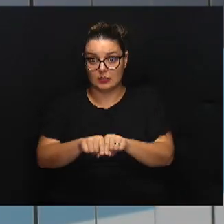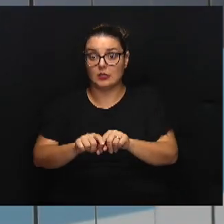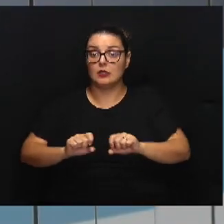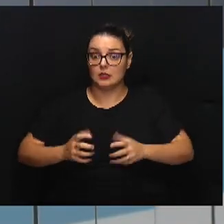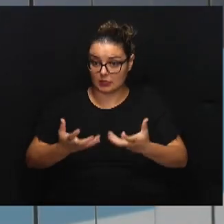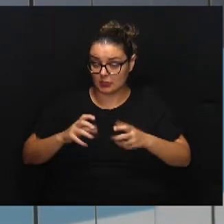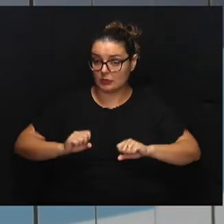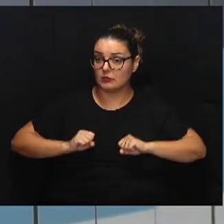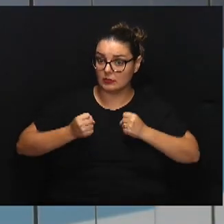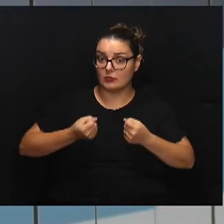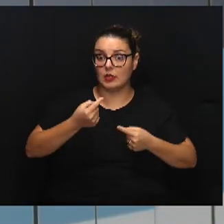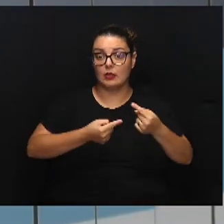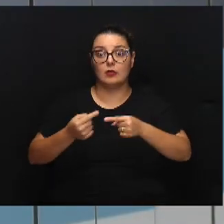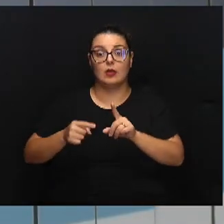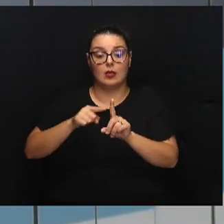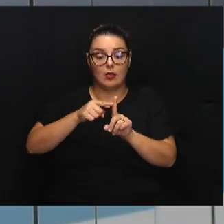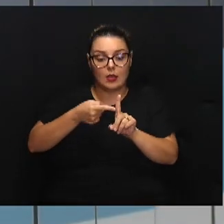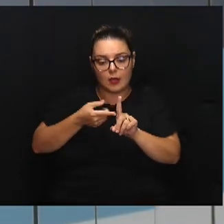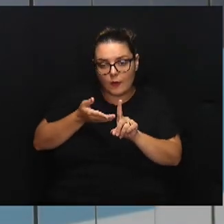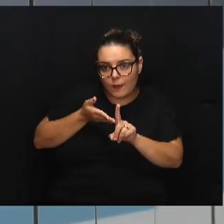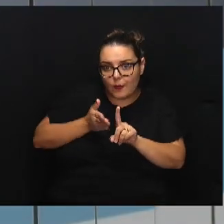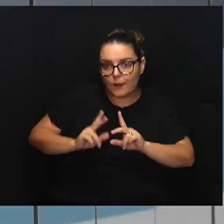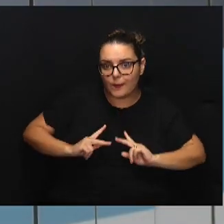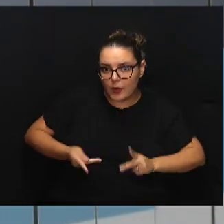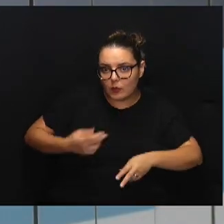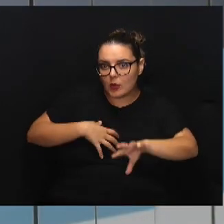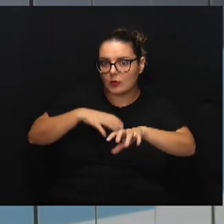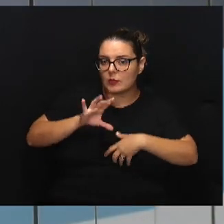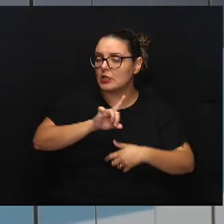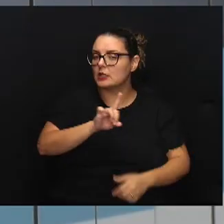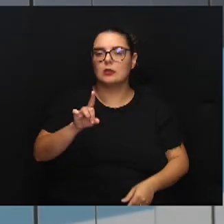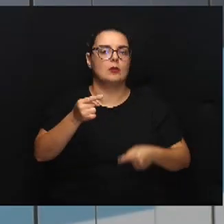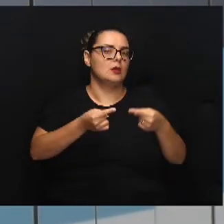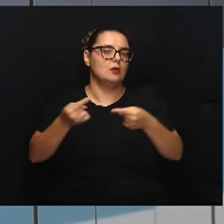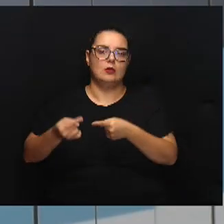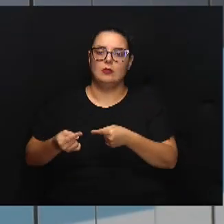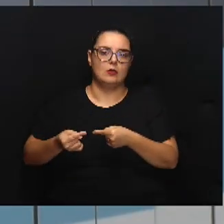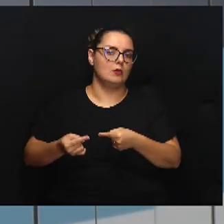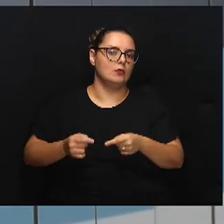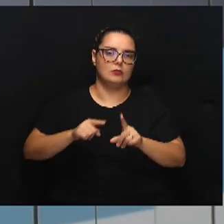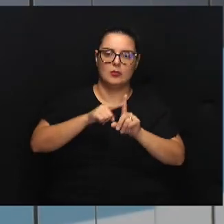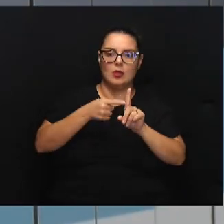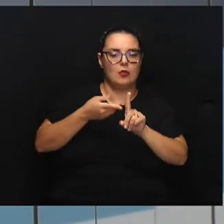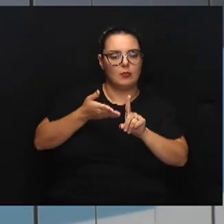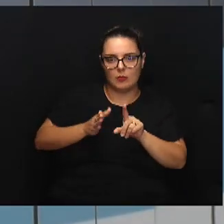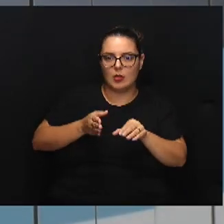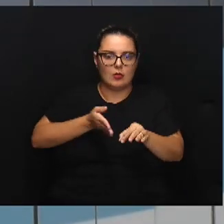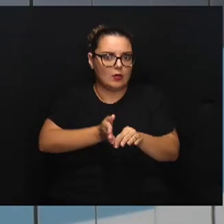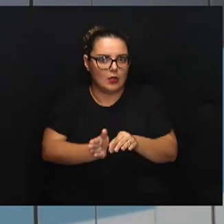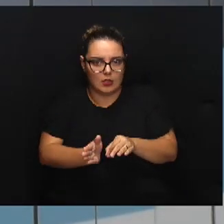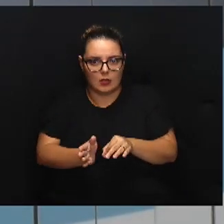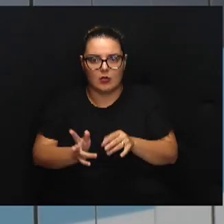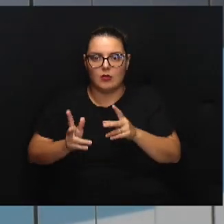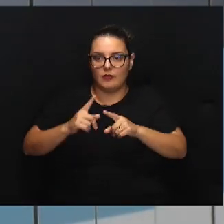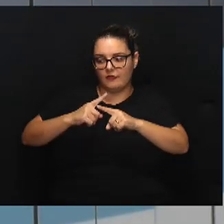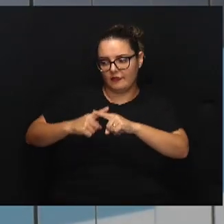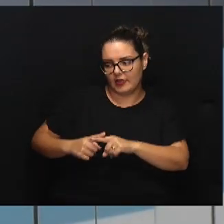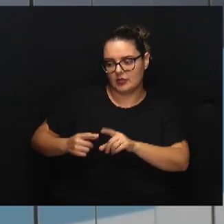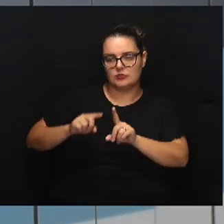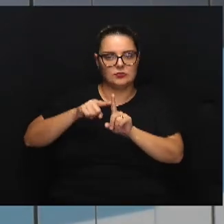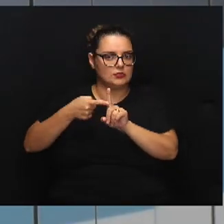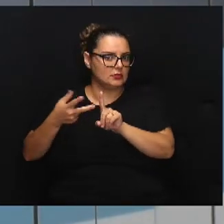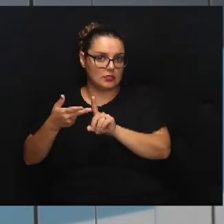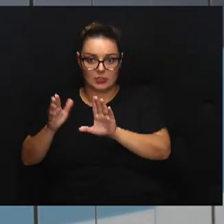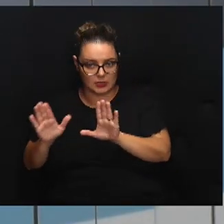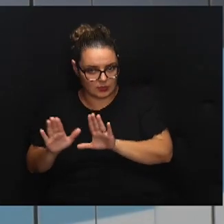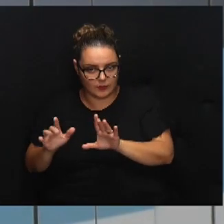reforçar, a discussão do parto humanizado não é uma discussão de parto normal, vaginal versus cesariana. A